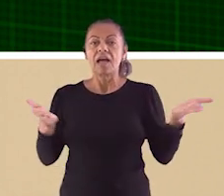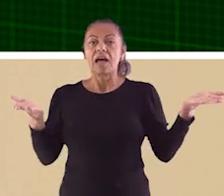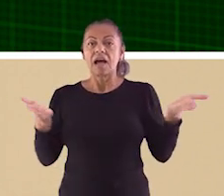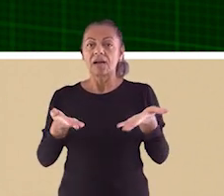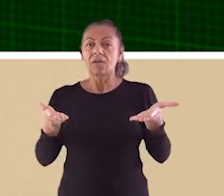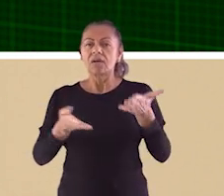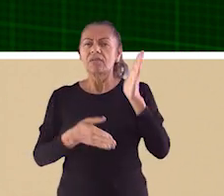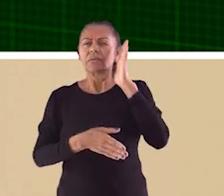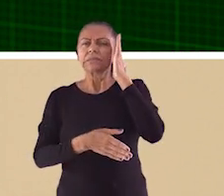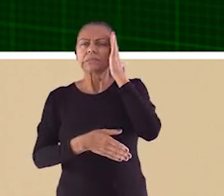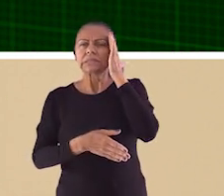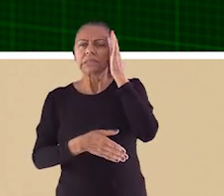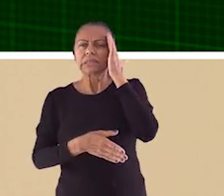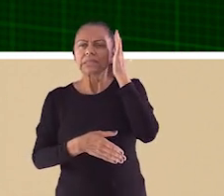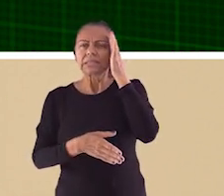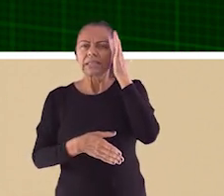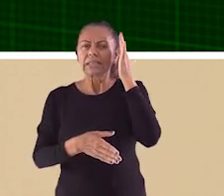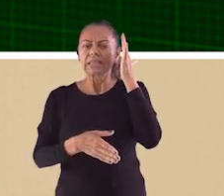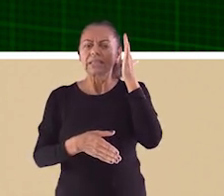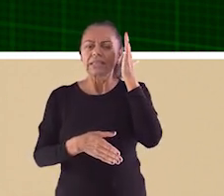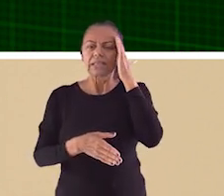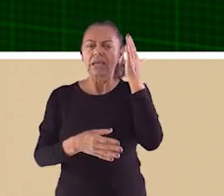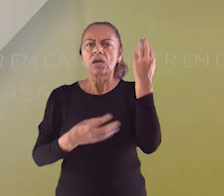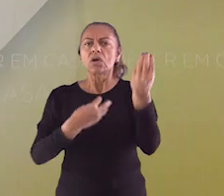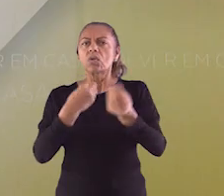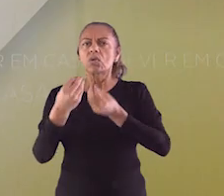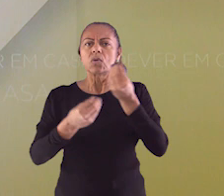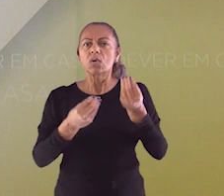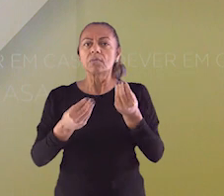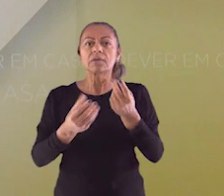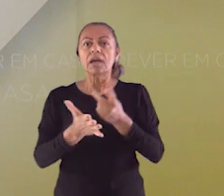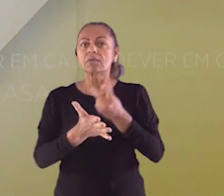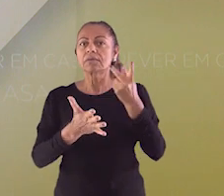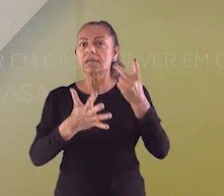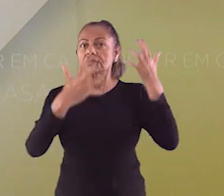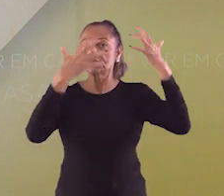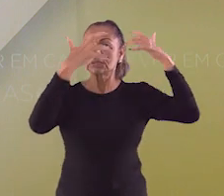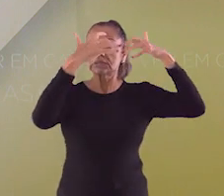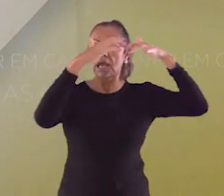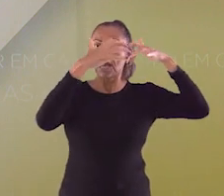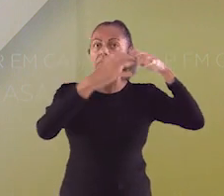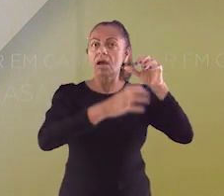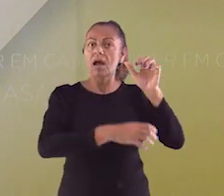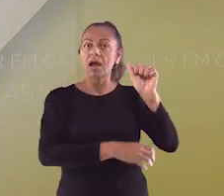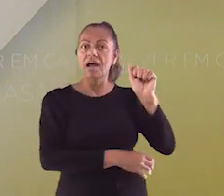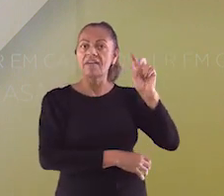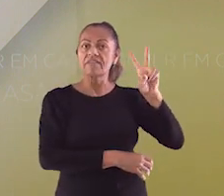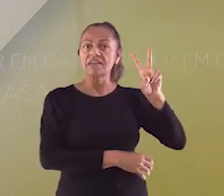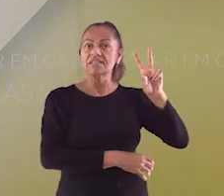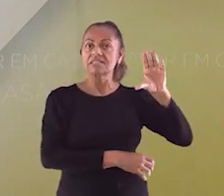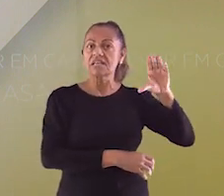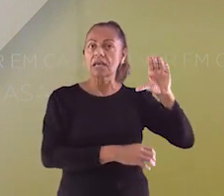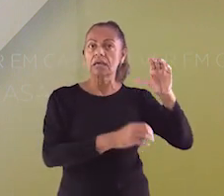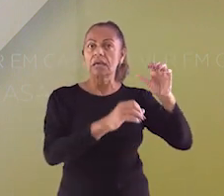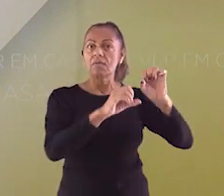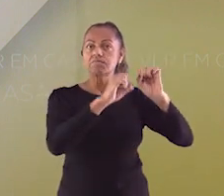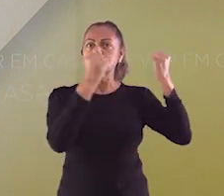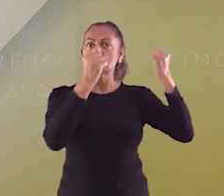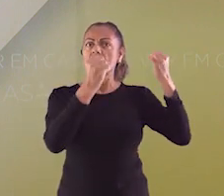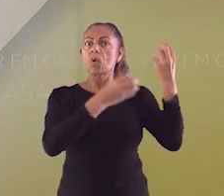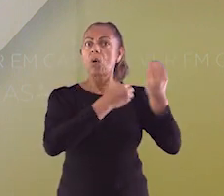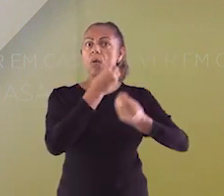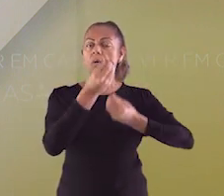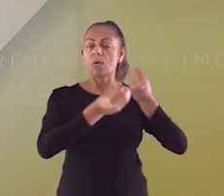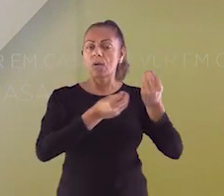uma cirurgia ainda mais delicada. Vamos agora entender um pouco do acidente